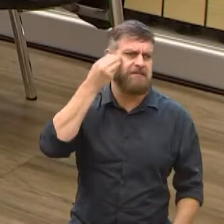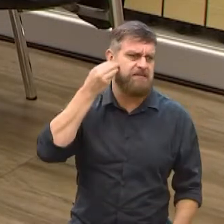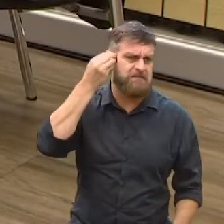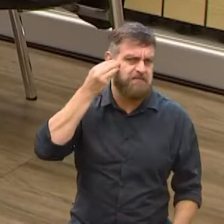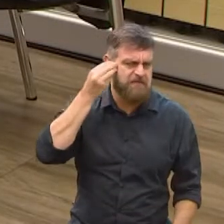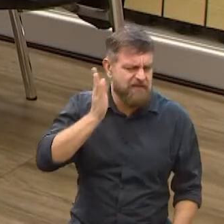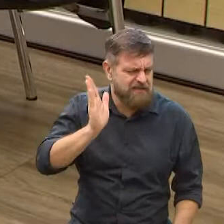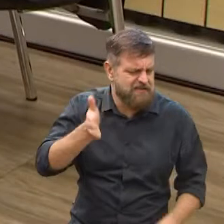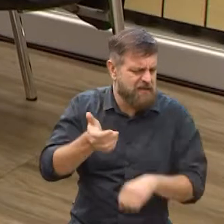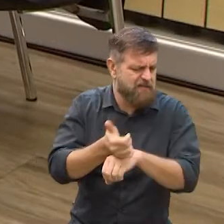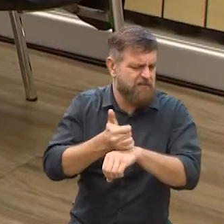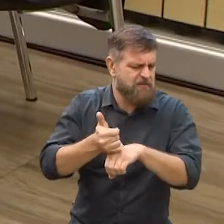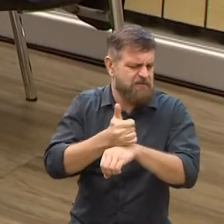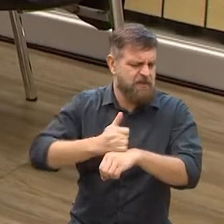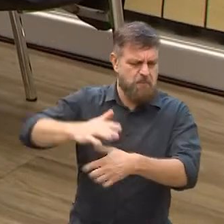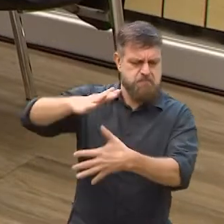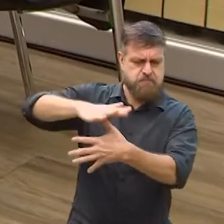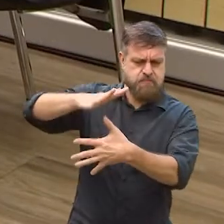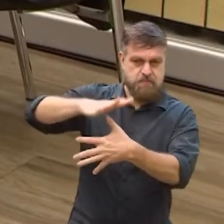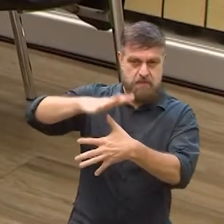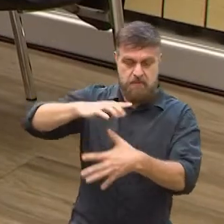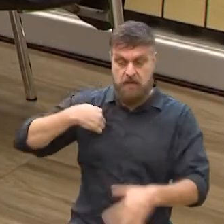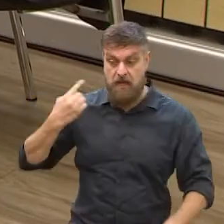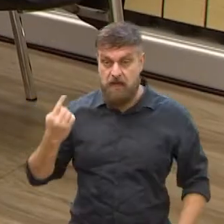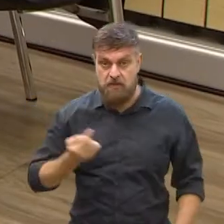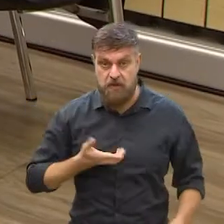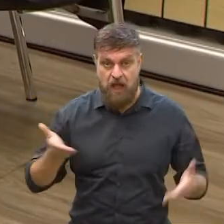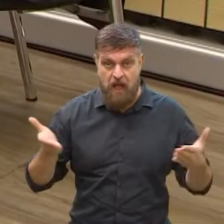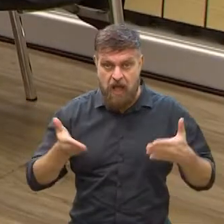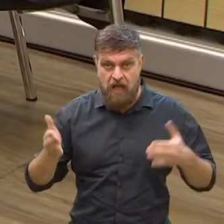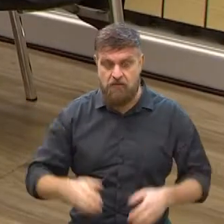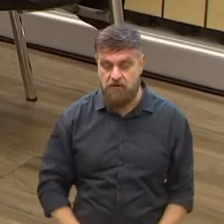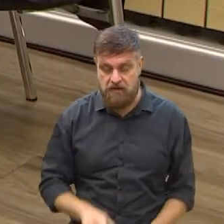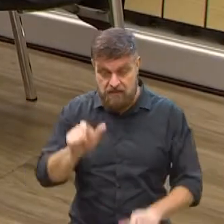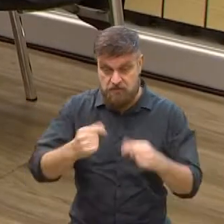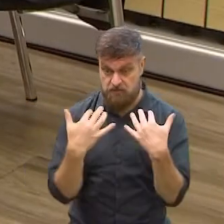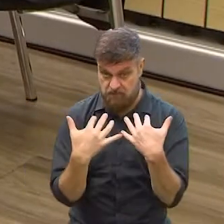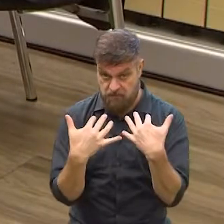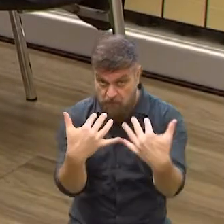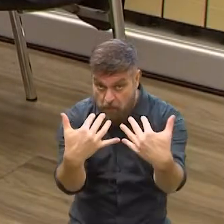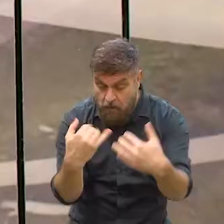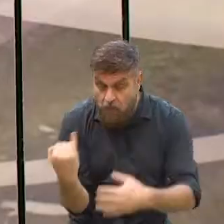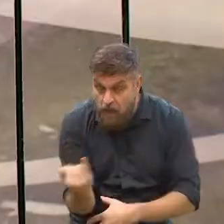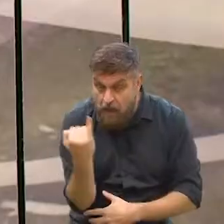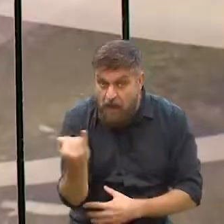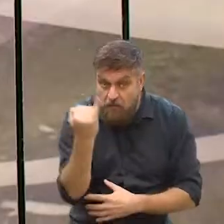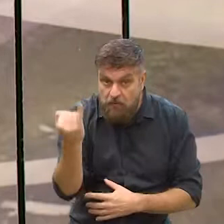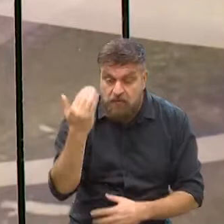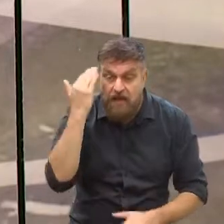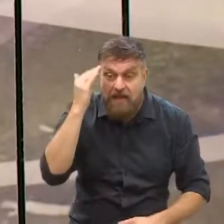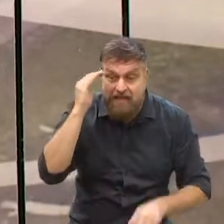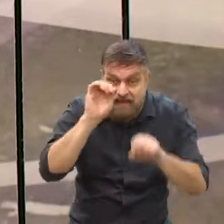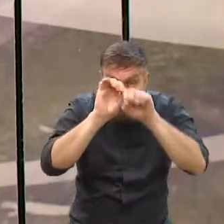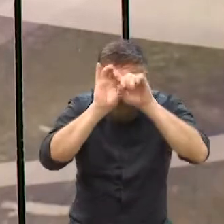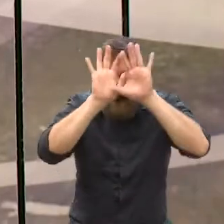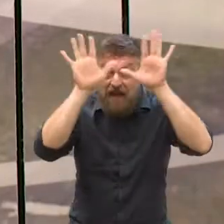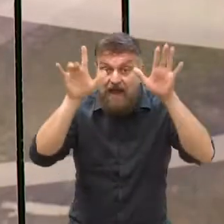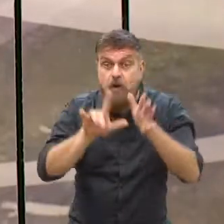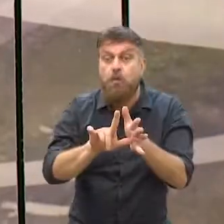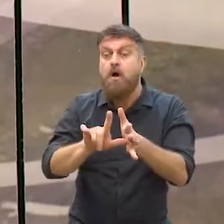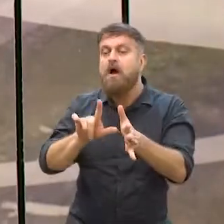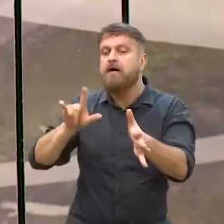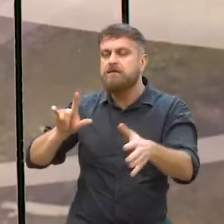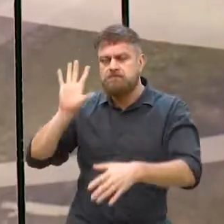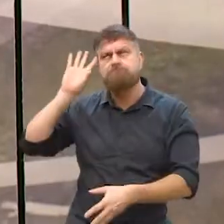primeiro bloco, e agora nós vamos dar continuidade, porque é importante para você que está assistindo o programa saber um pouco mais antes